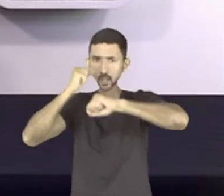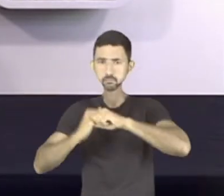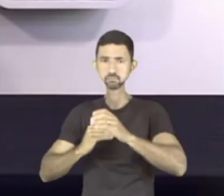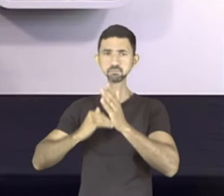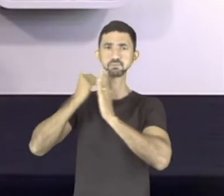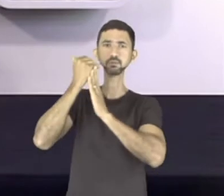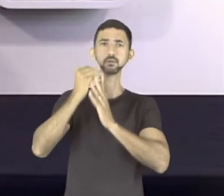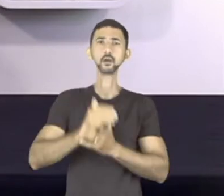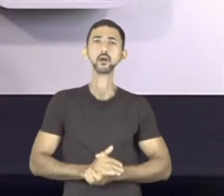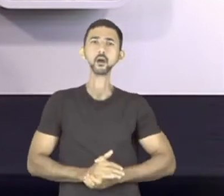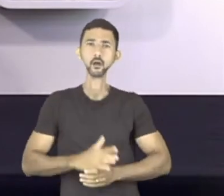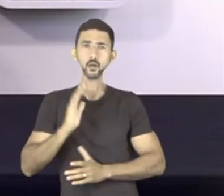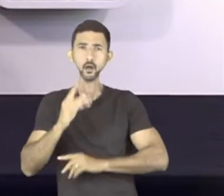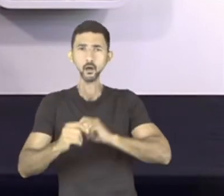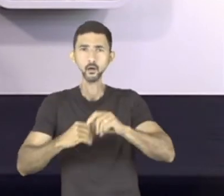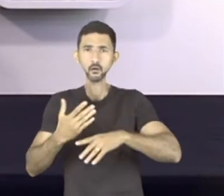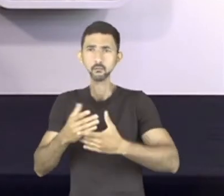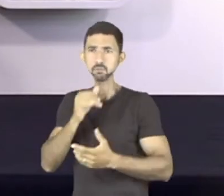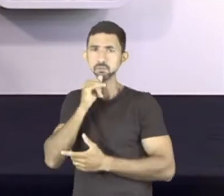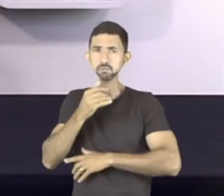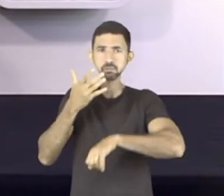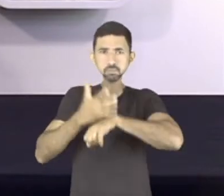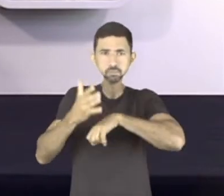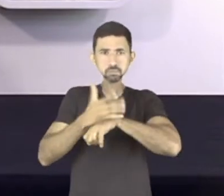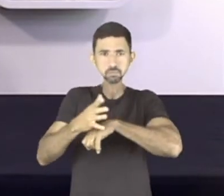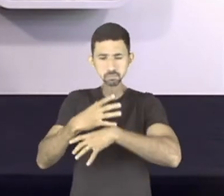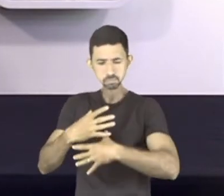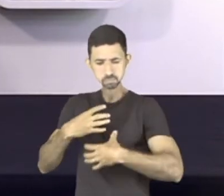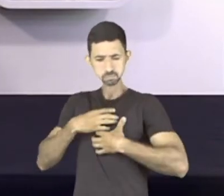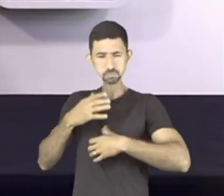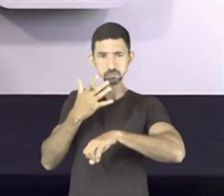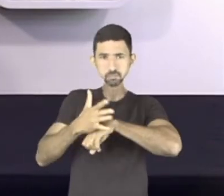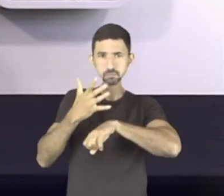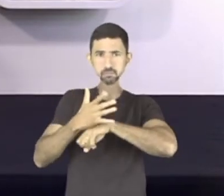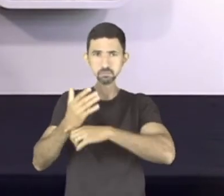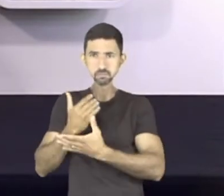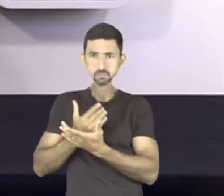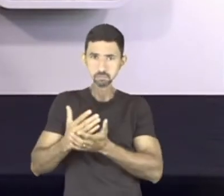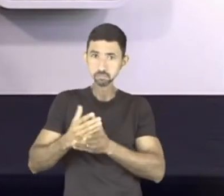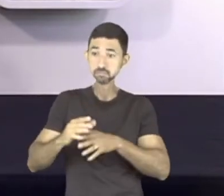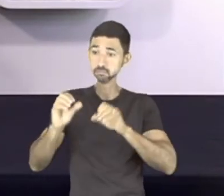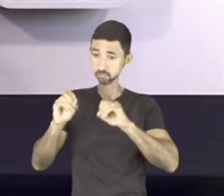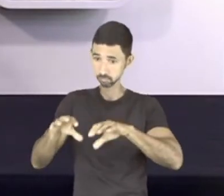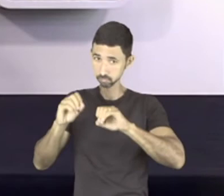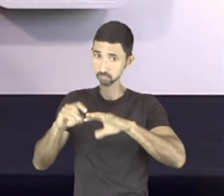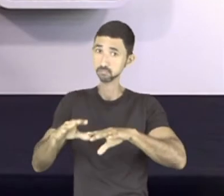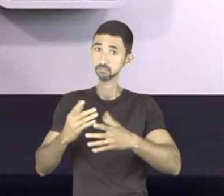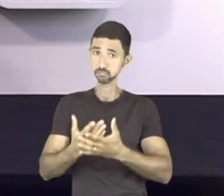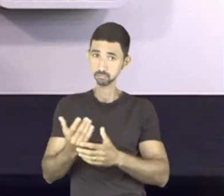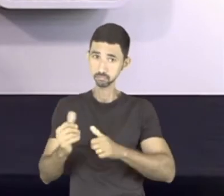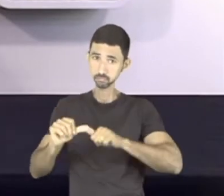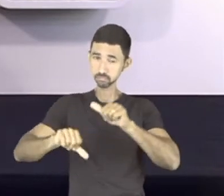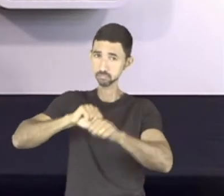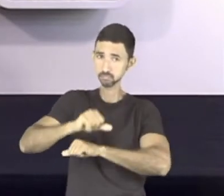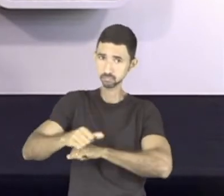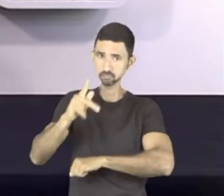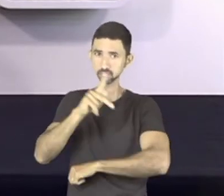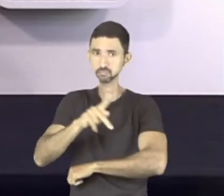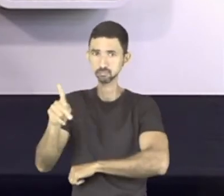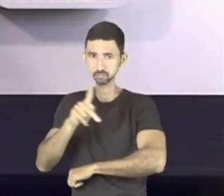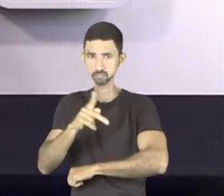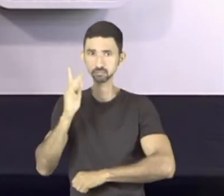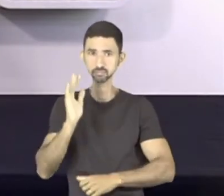já pode, inclusive, se ele estiver preparado para isso, dar aulas, ou seja, se tornar um